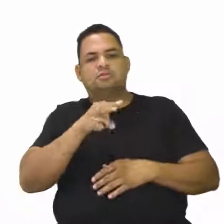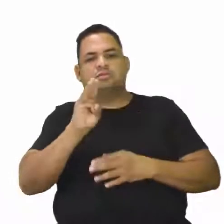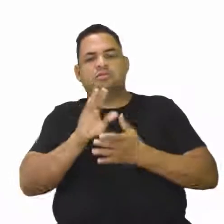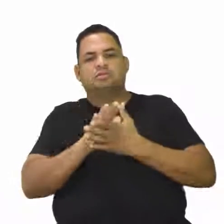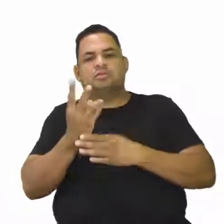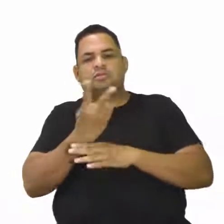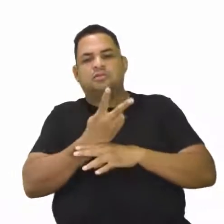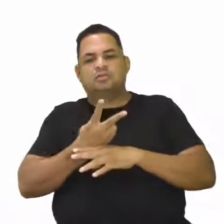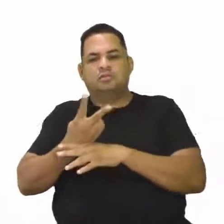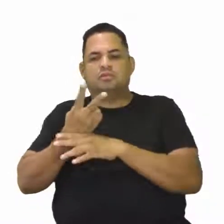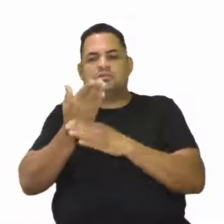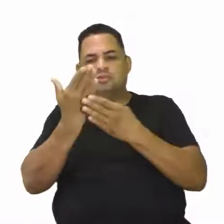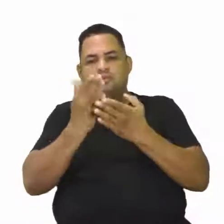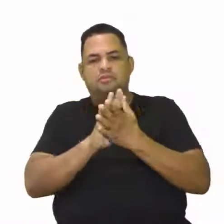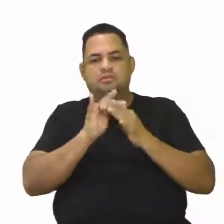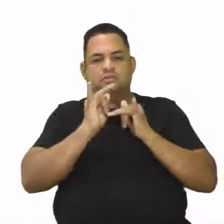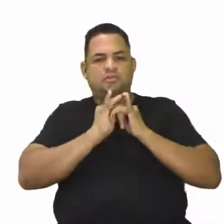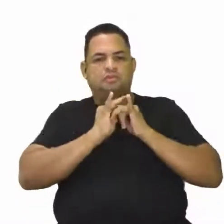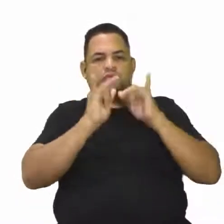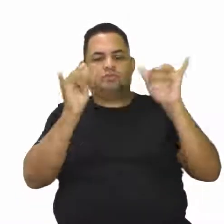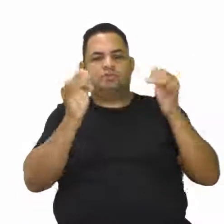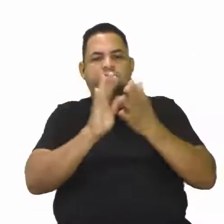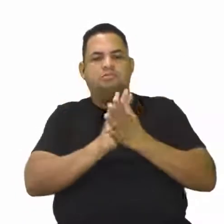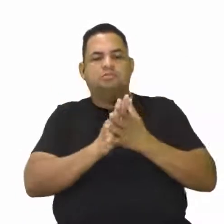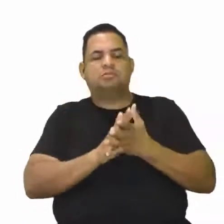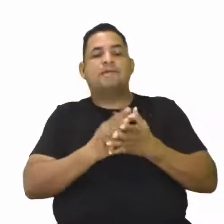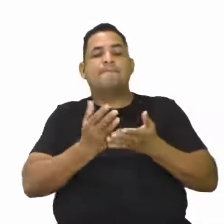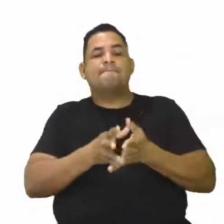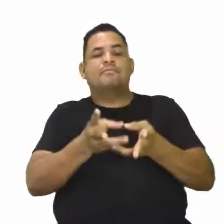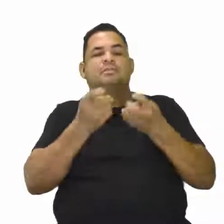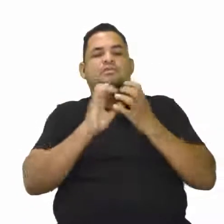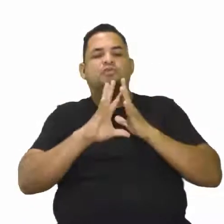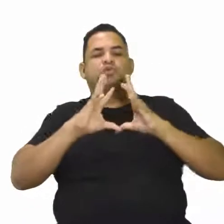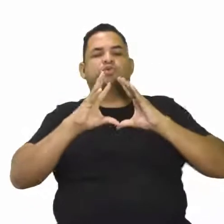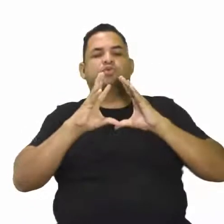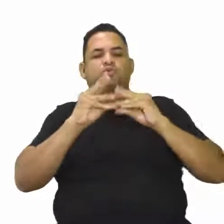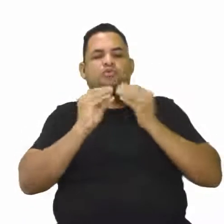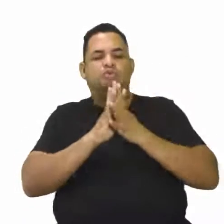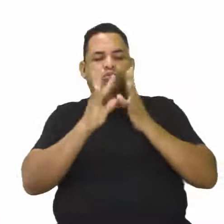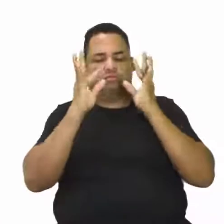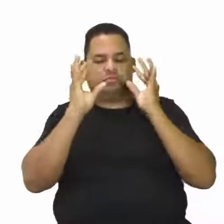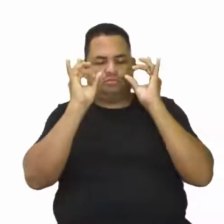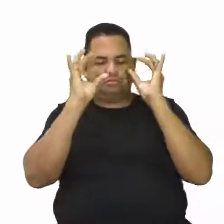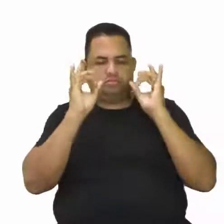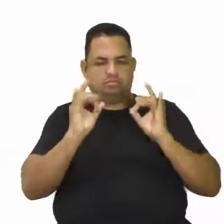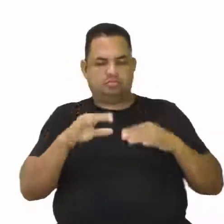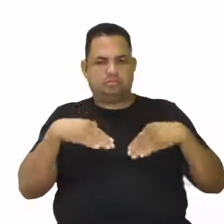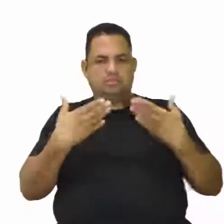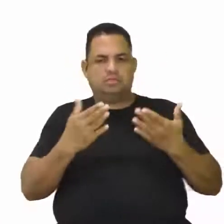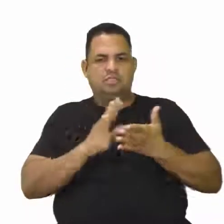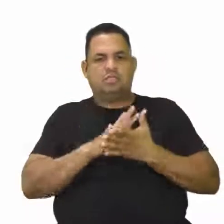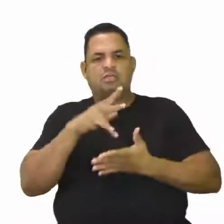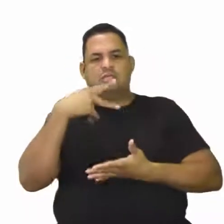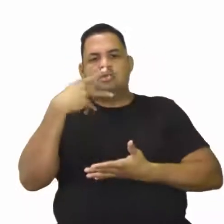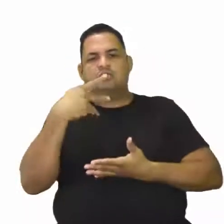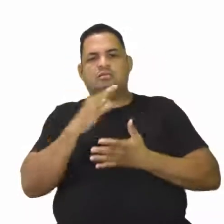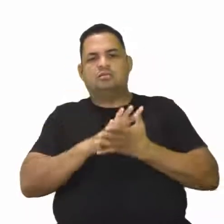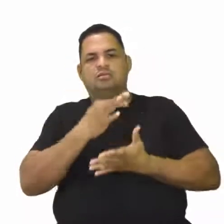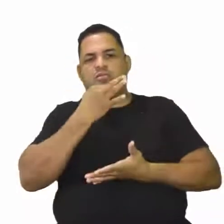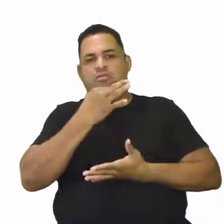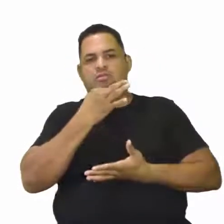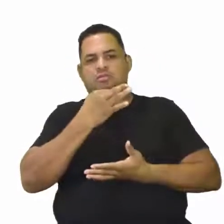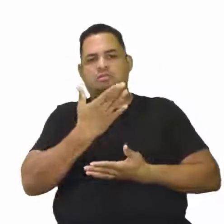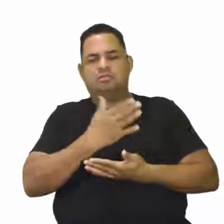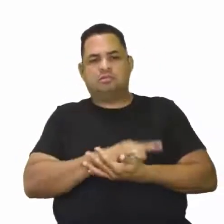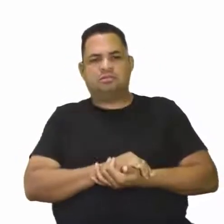matéria, porque vocês vão perceber todos os detalhes do texto informativo. Ele, em momento algum, fala a opinião